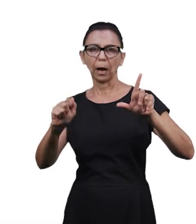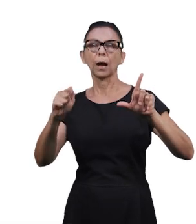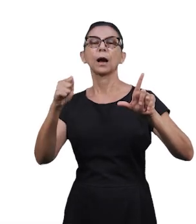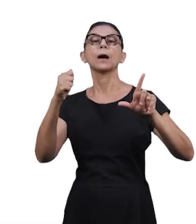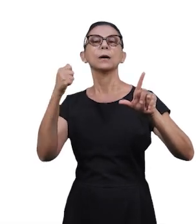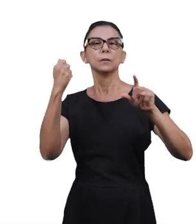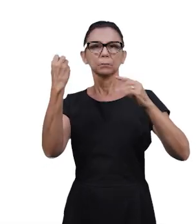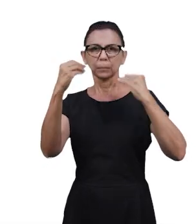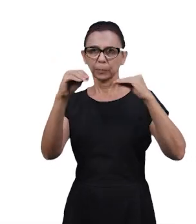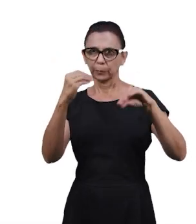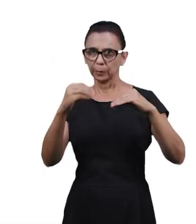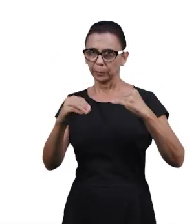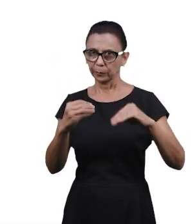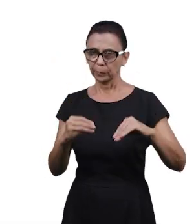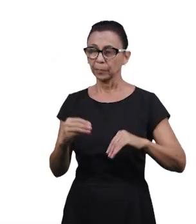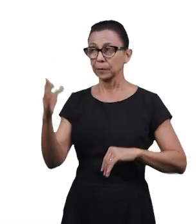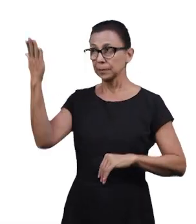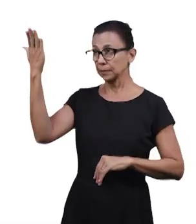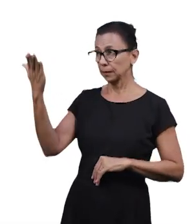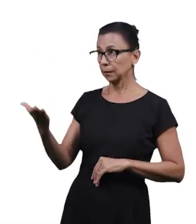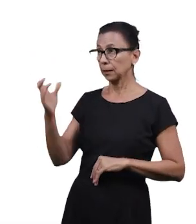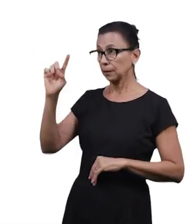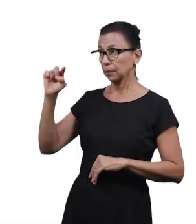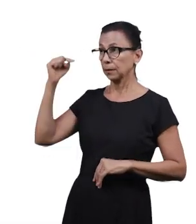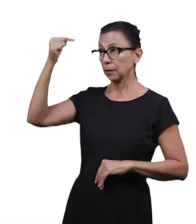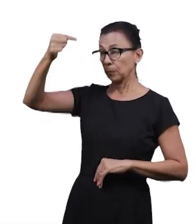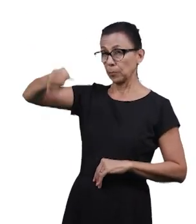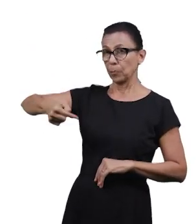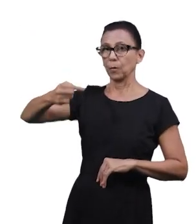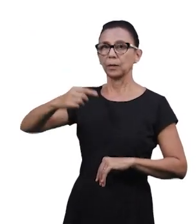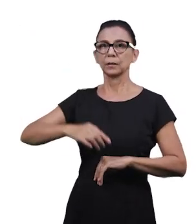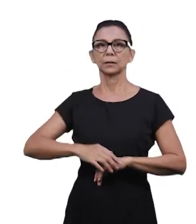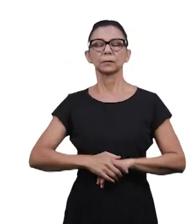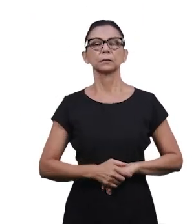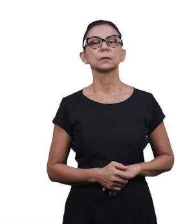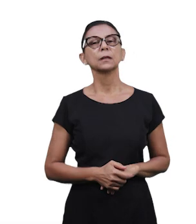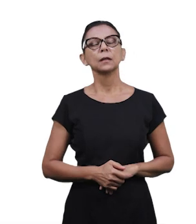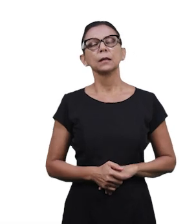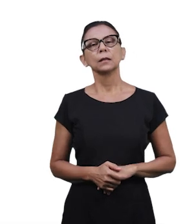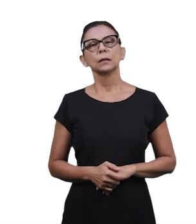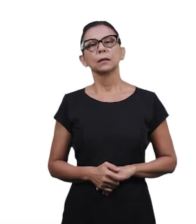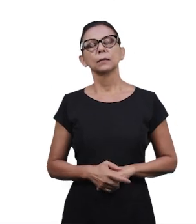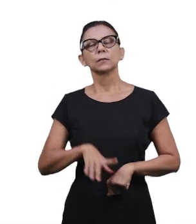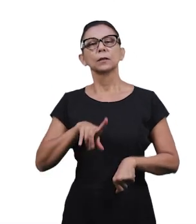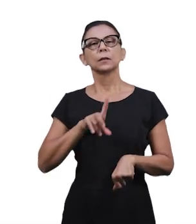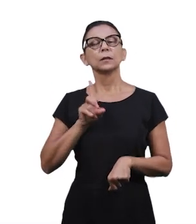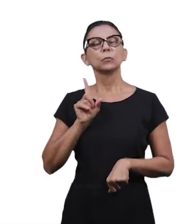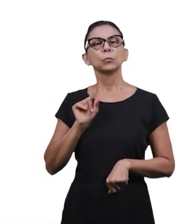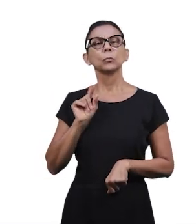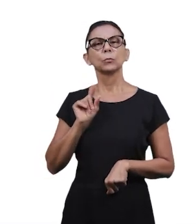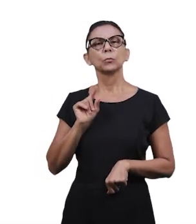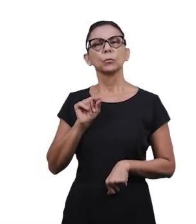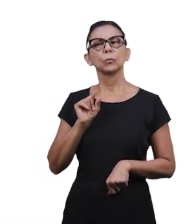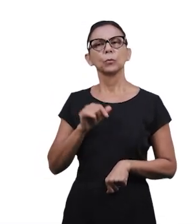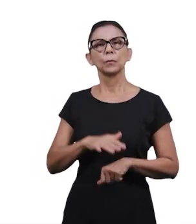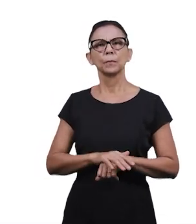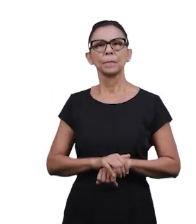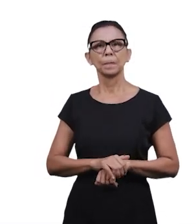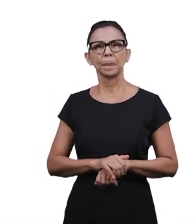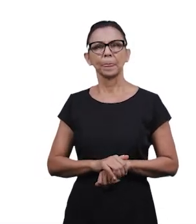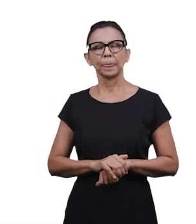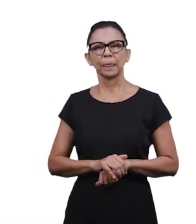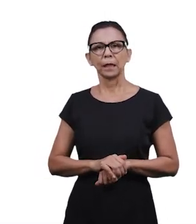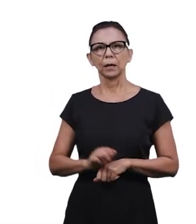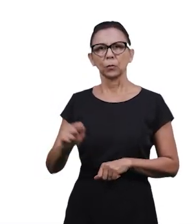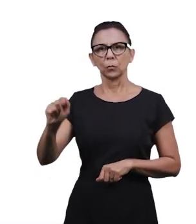isso também. Depois que preencher essa parte aqui, você vai agora partir para o momento em que você vai